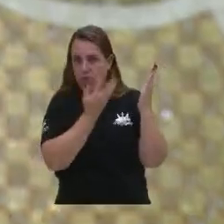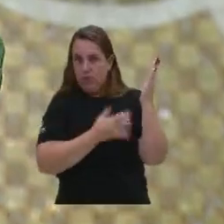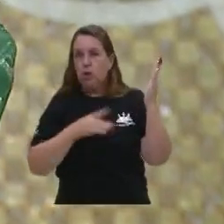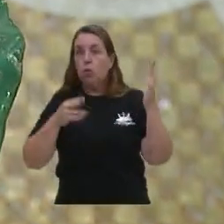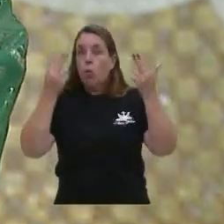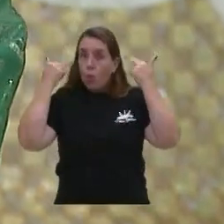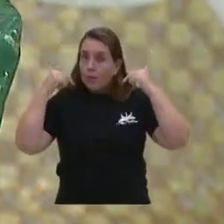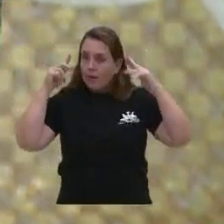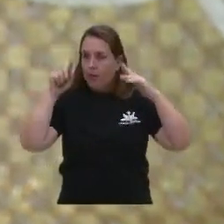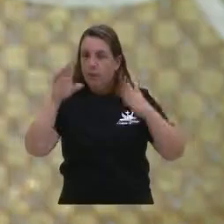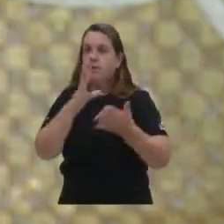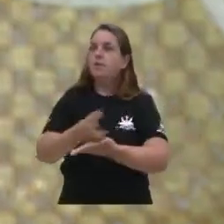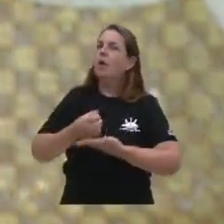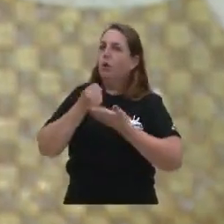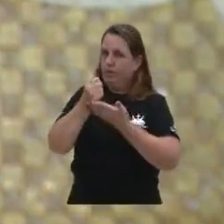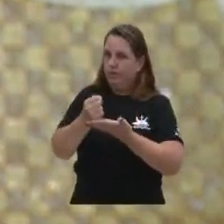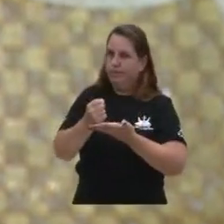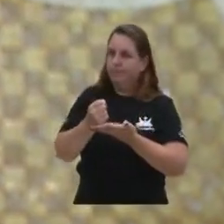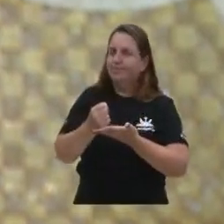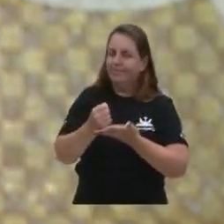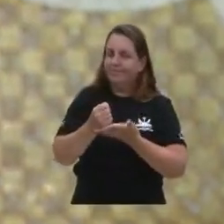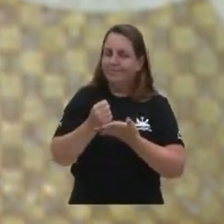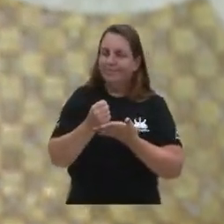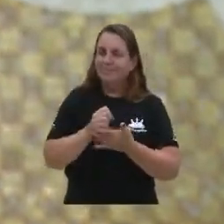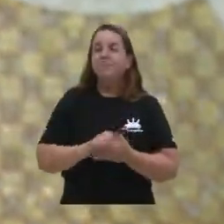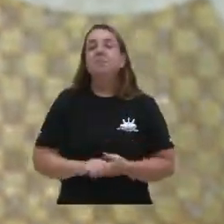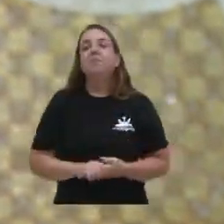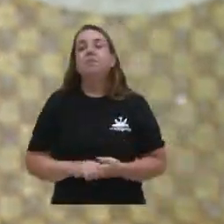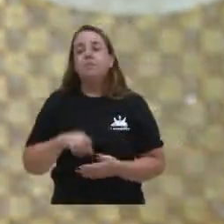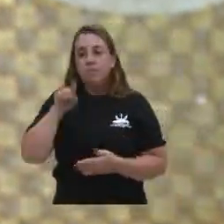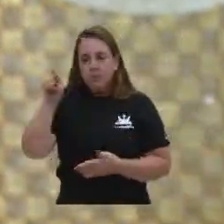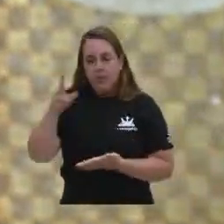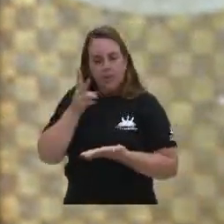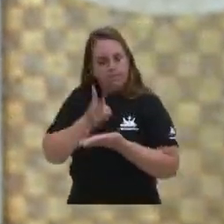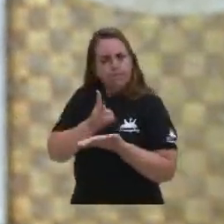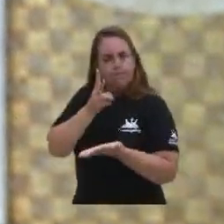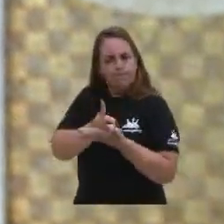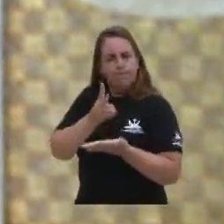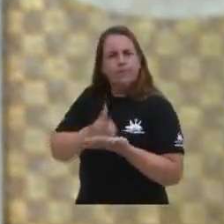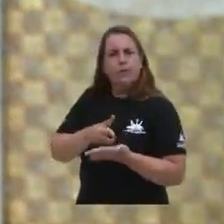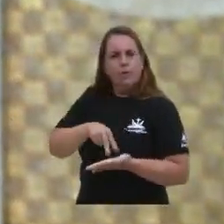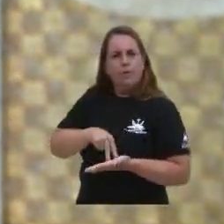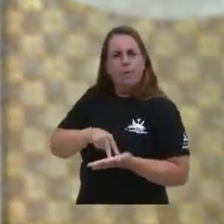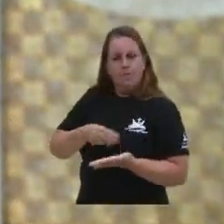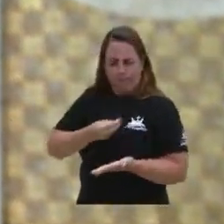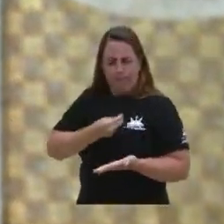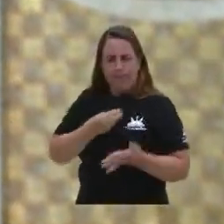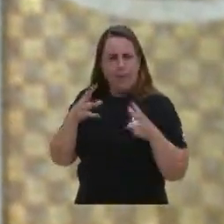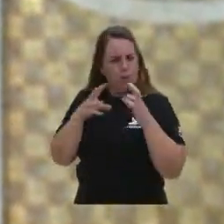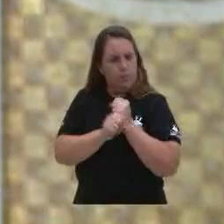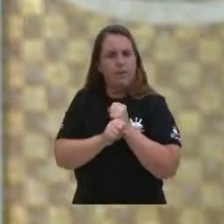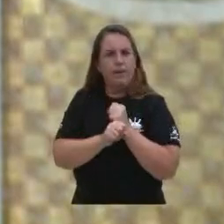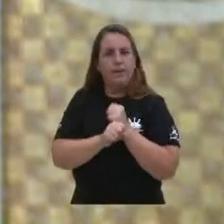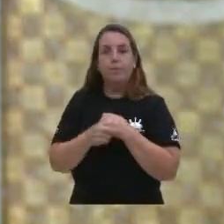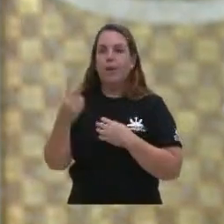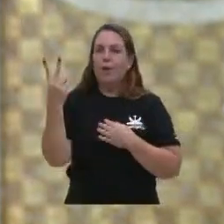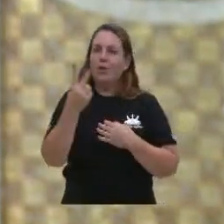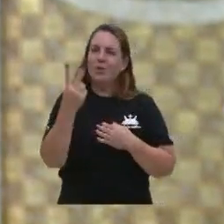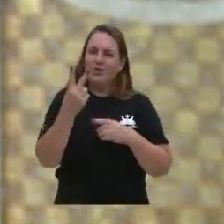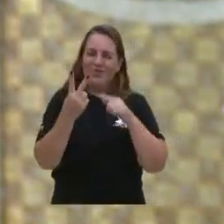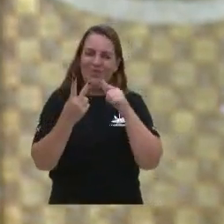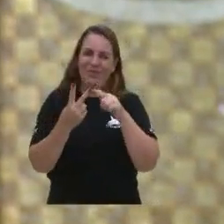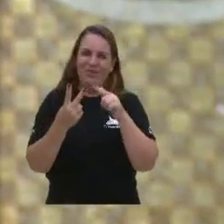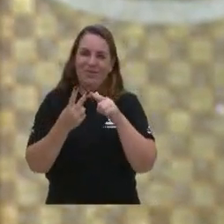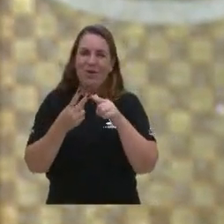salva, aquele que preserva a vida plena. E o segundo, o